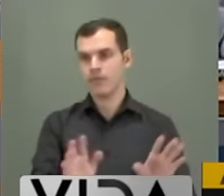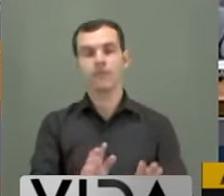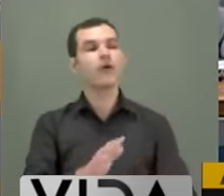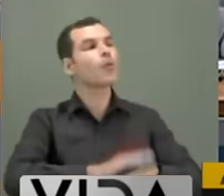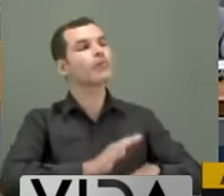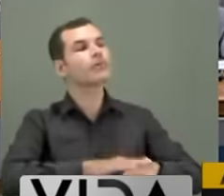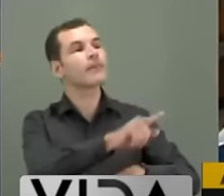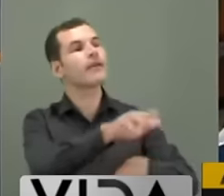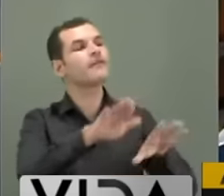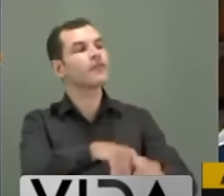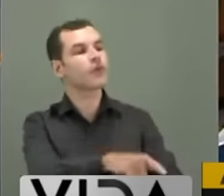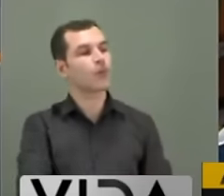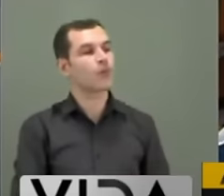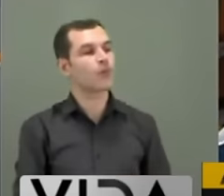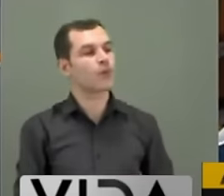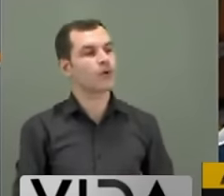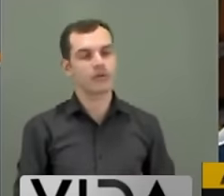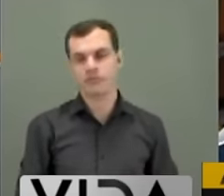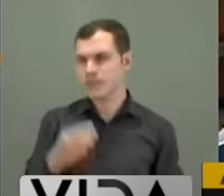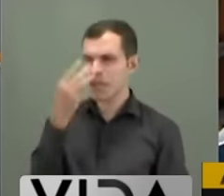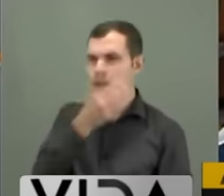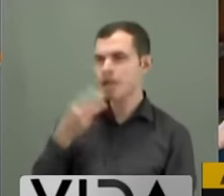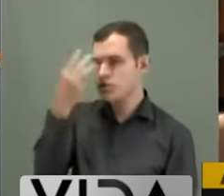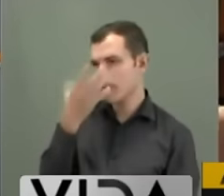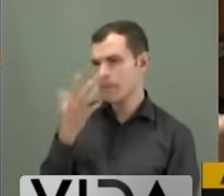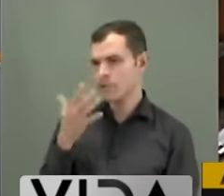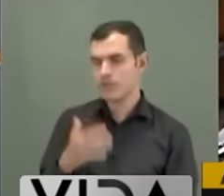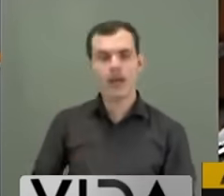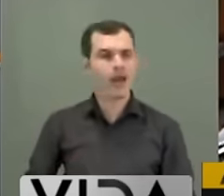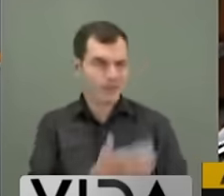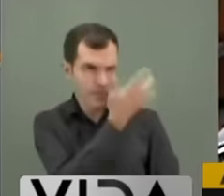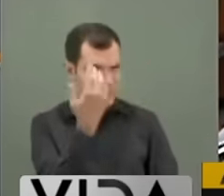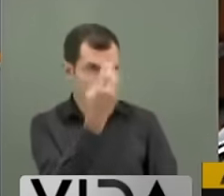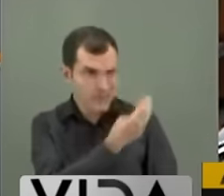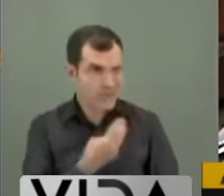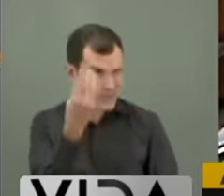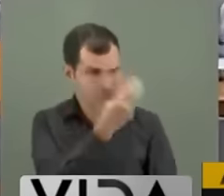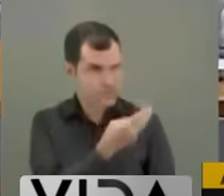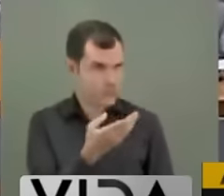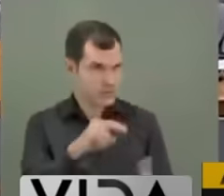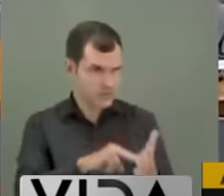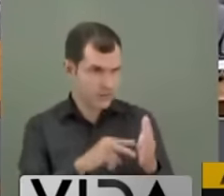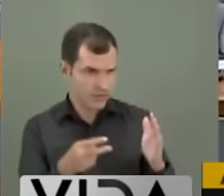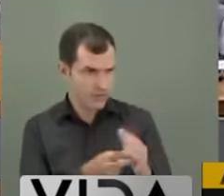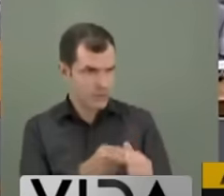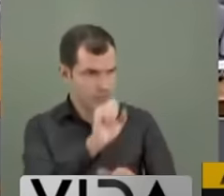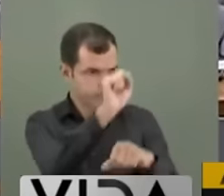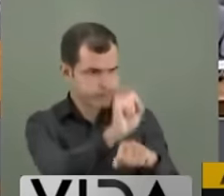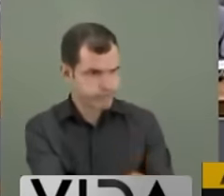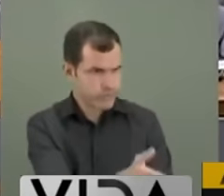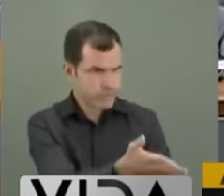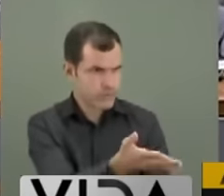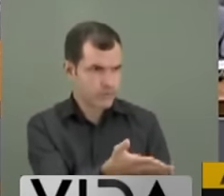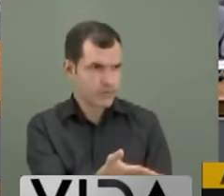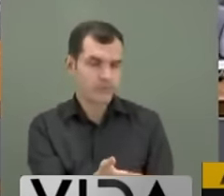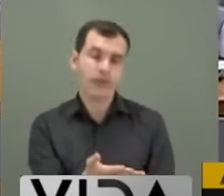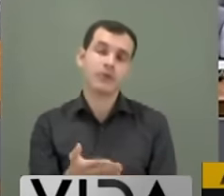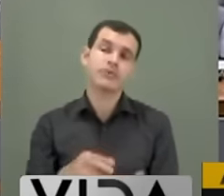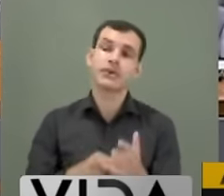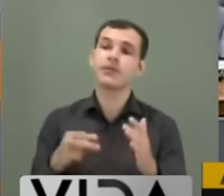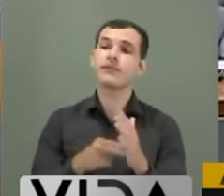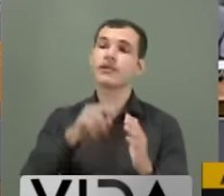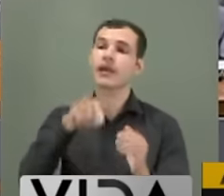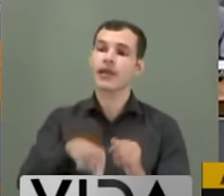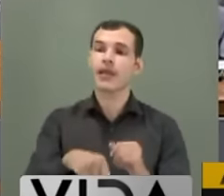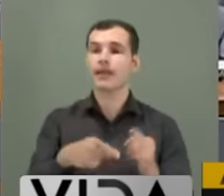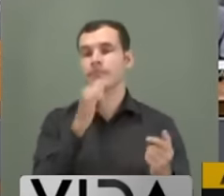3 horas, mais ou menos. E isso não significa uma pessoa ficar detida? Isso é controle migratório no aeroporto de Guarulhos, que tem uma demanda